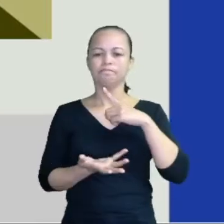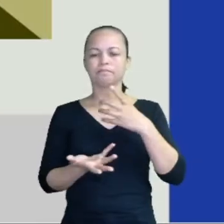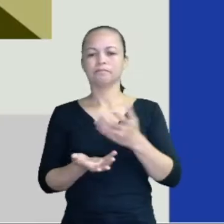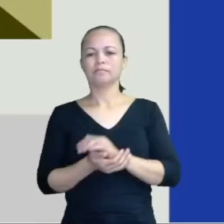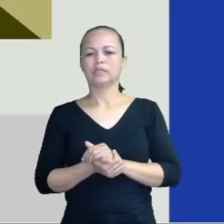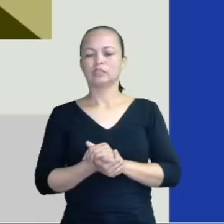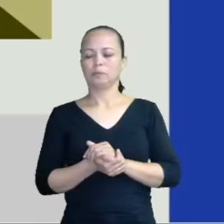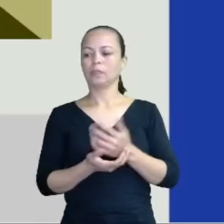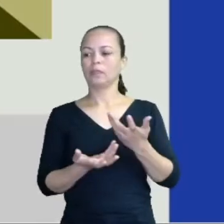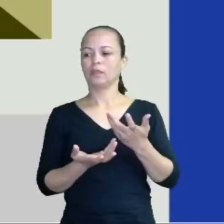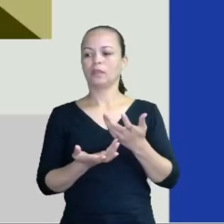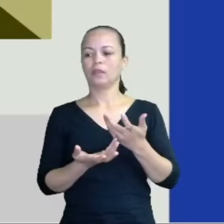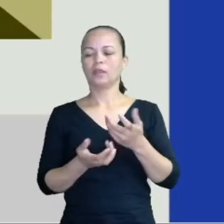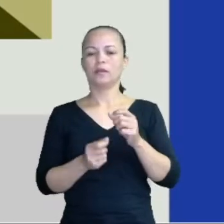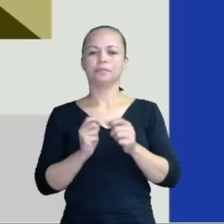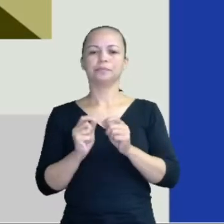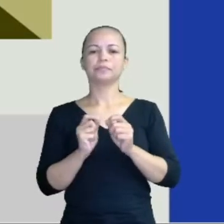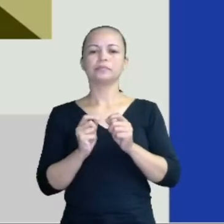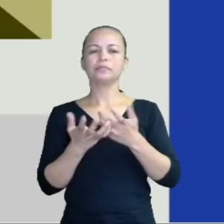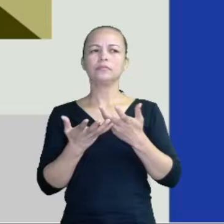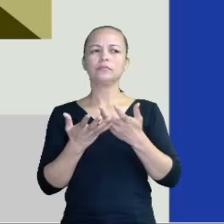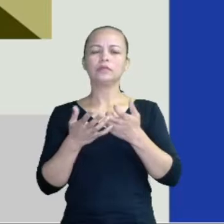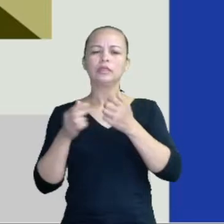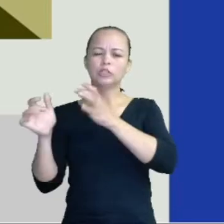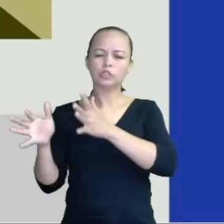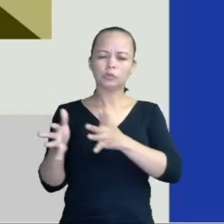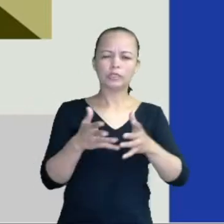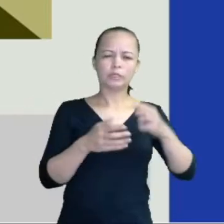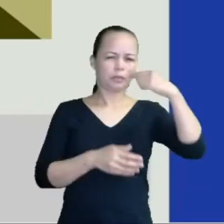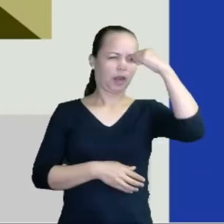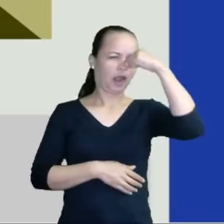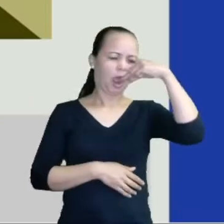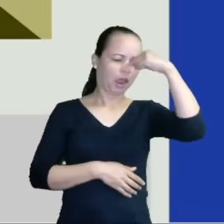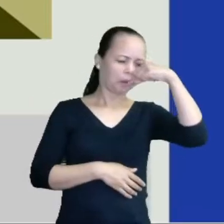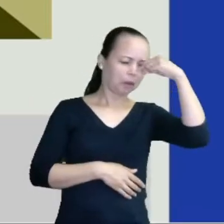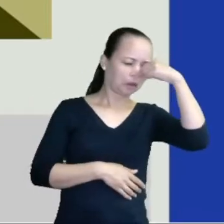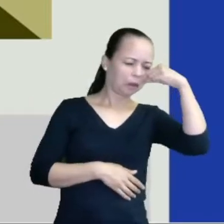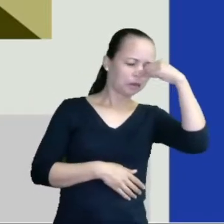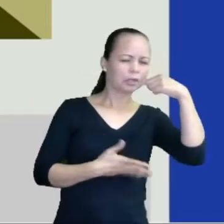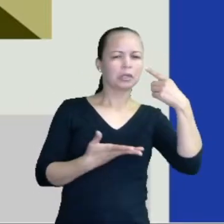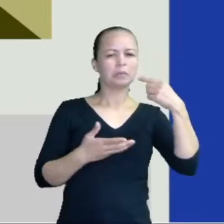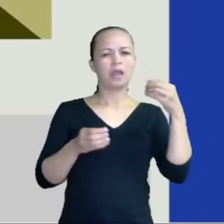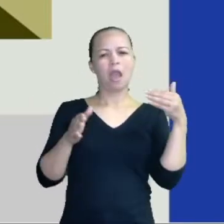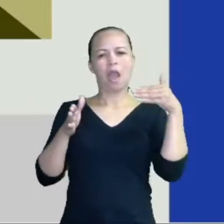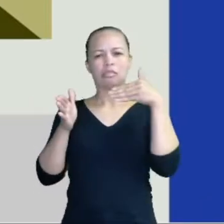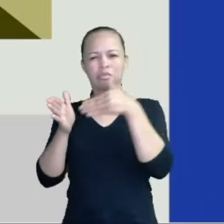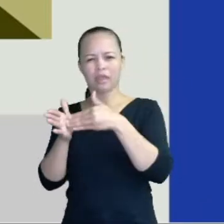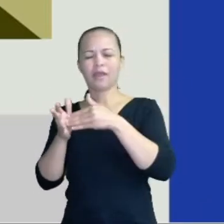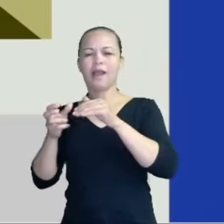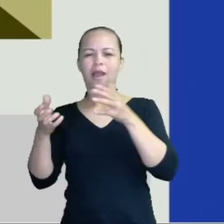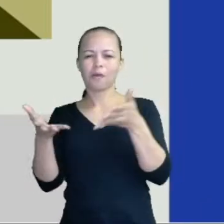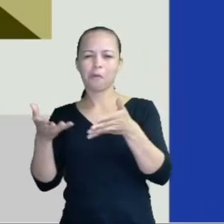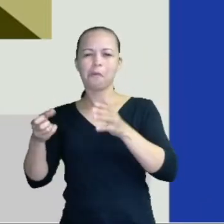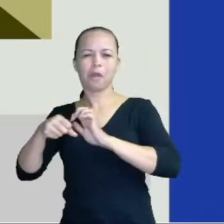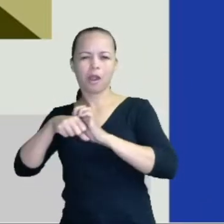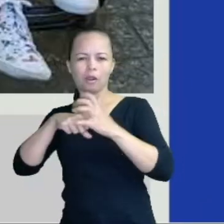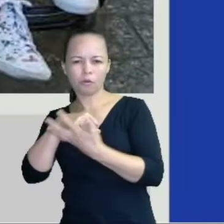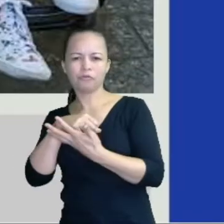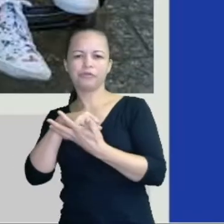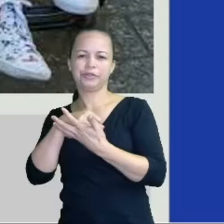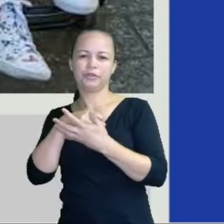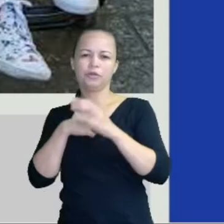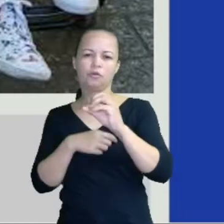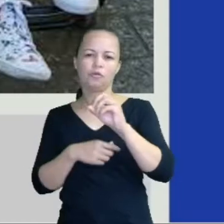eles causam à nossa saúde. Desde uma simples gripe até a Covid, né, a Covid-19.